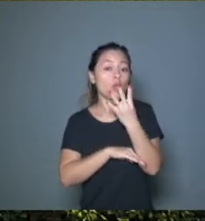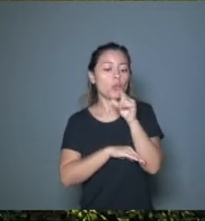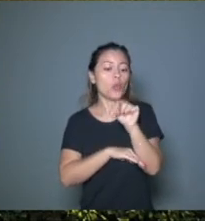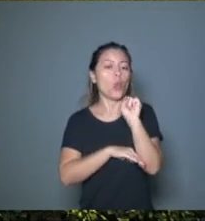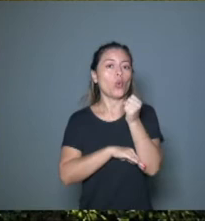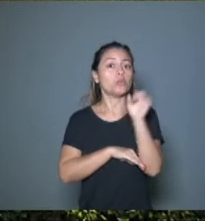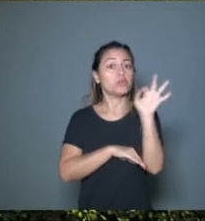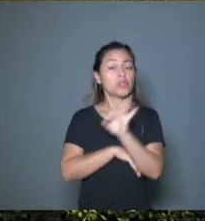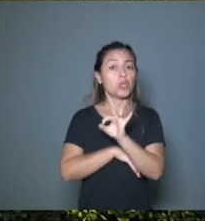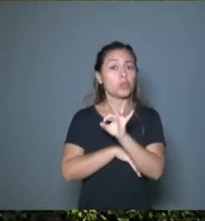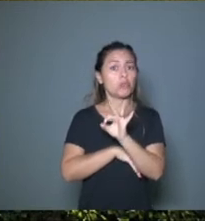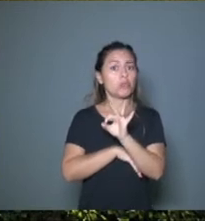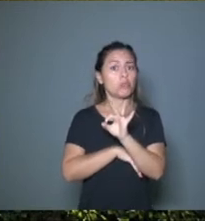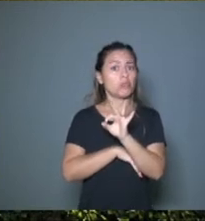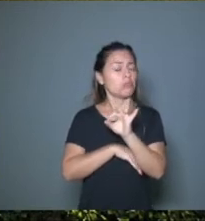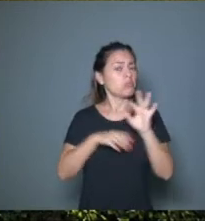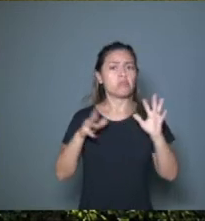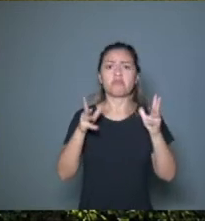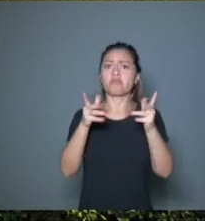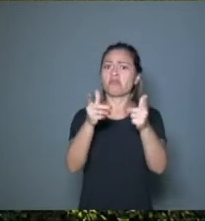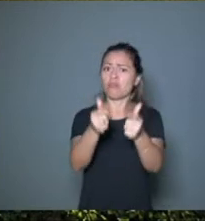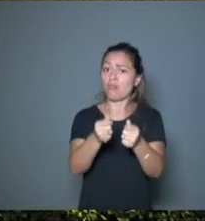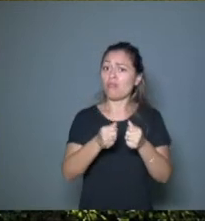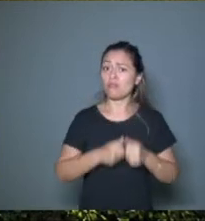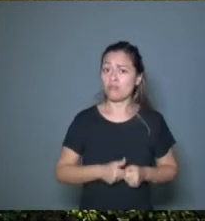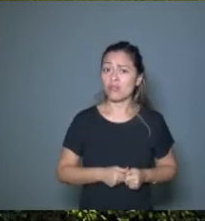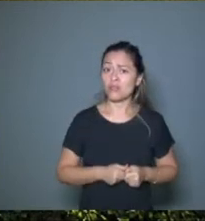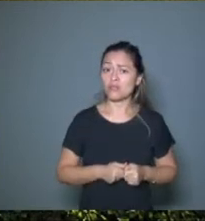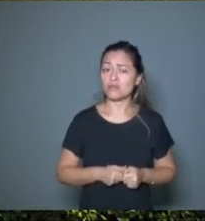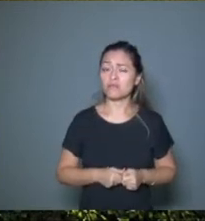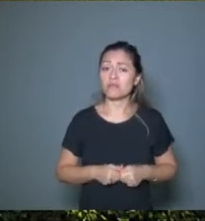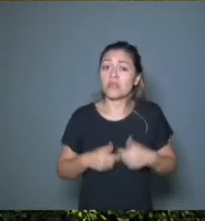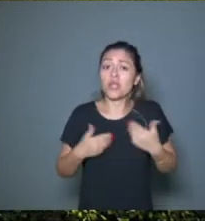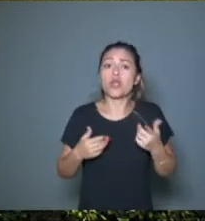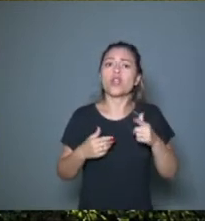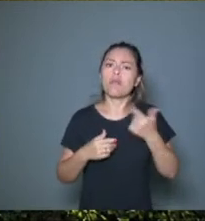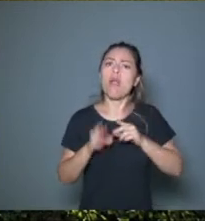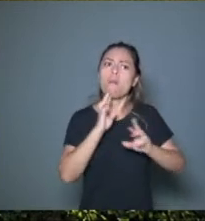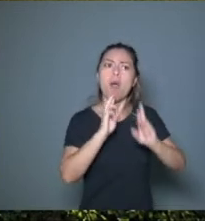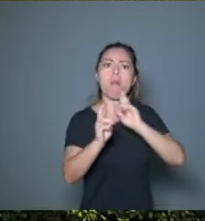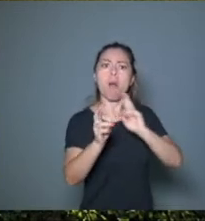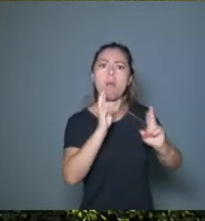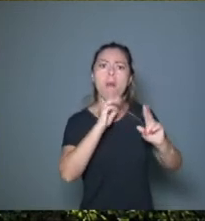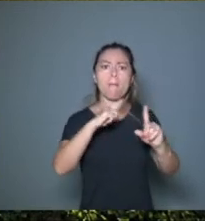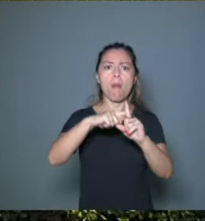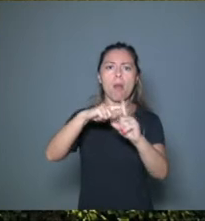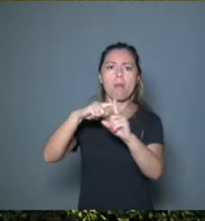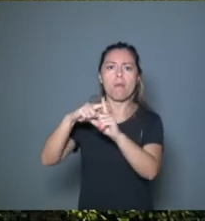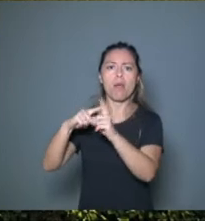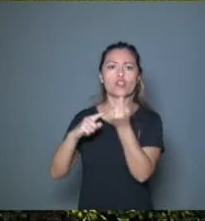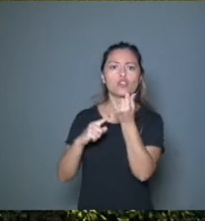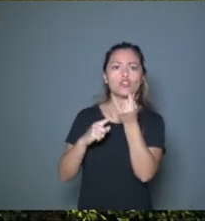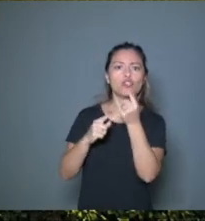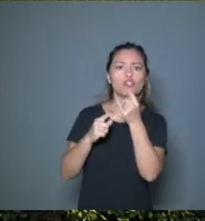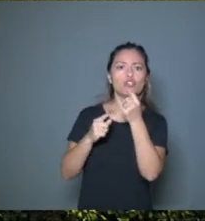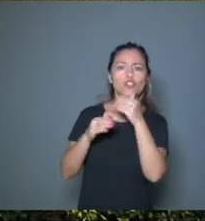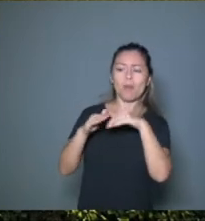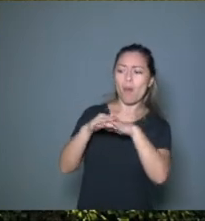dividendo yield. É um excelente dividendo yield na minha visão, né? Então, ou seja, nós estamos gerando resultado, gerando caixa e pagando,